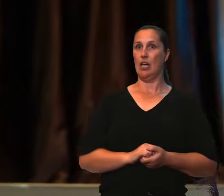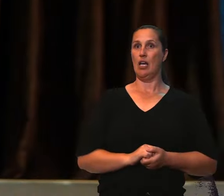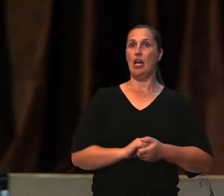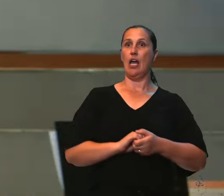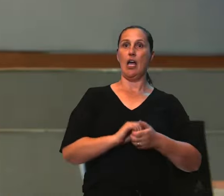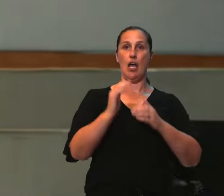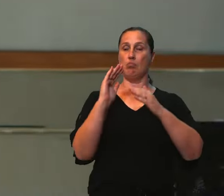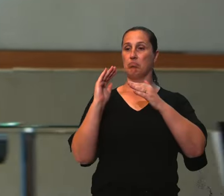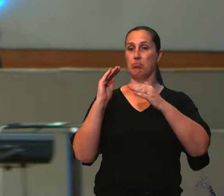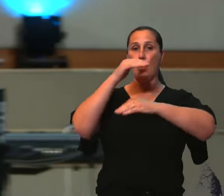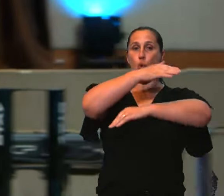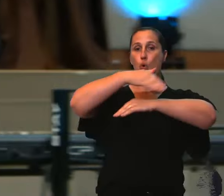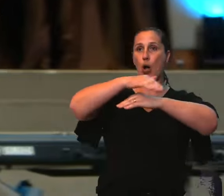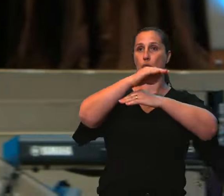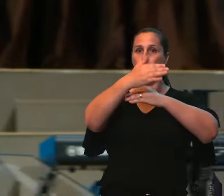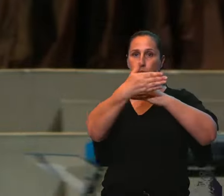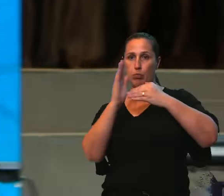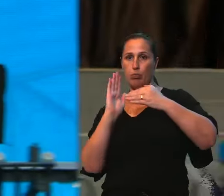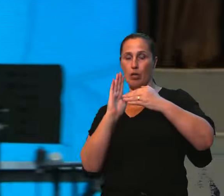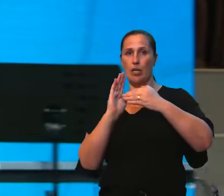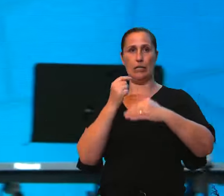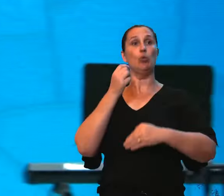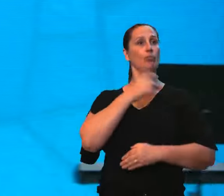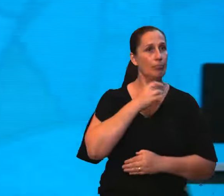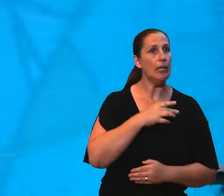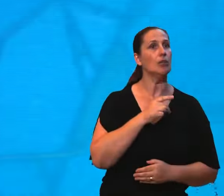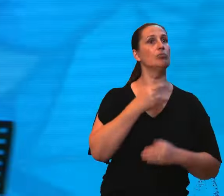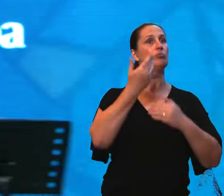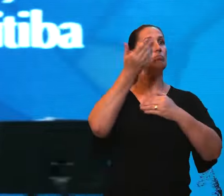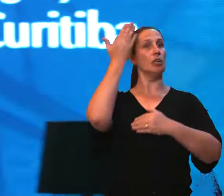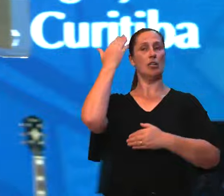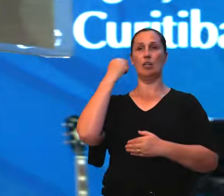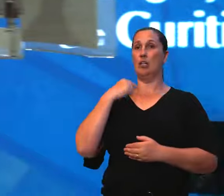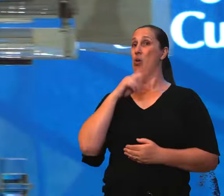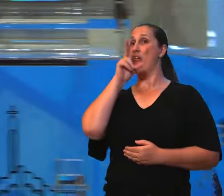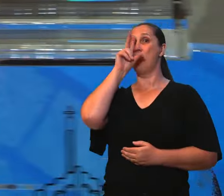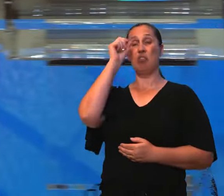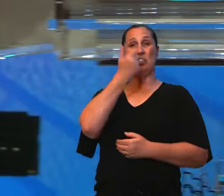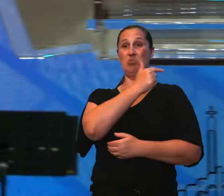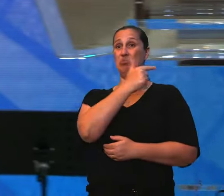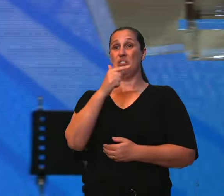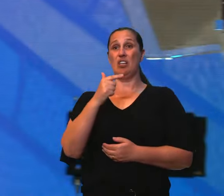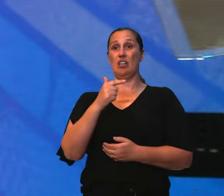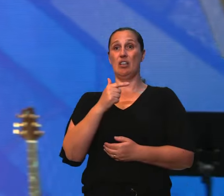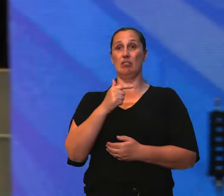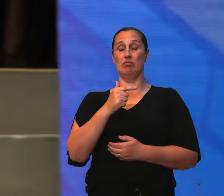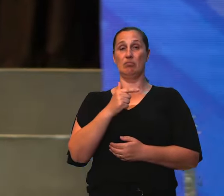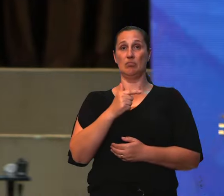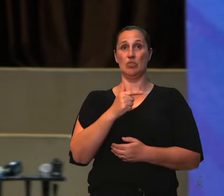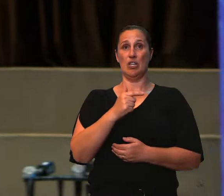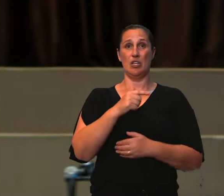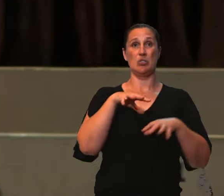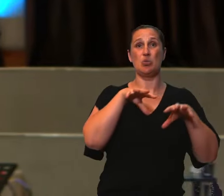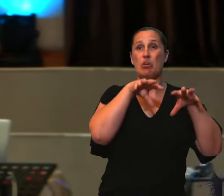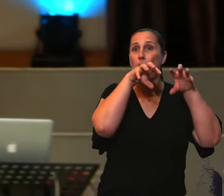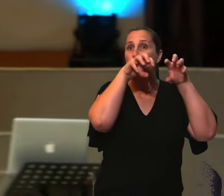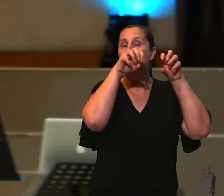Encruzilhada tudo dava medo porque eu sabia Eu não tinha forças contra nada destas coisas